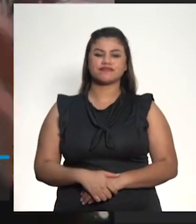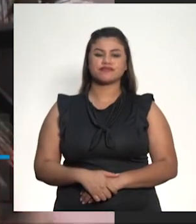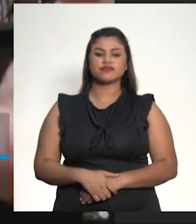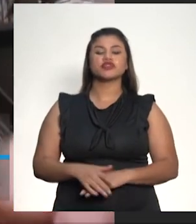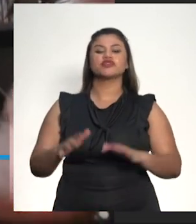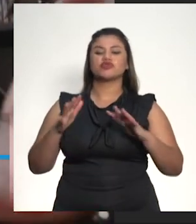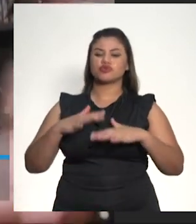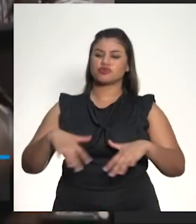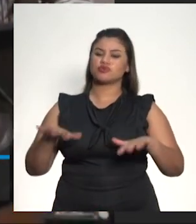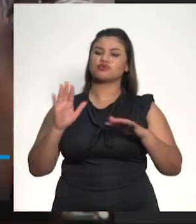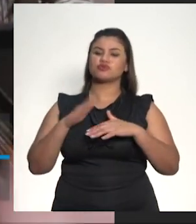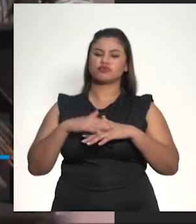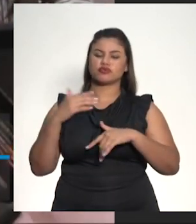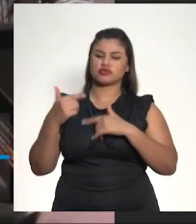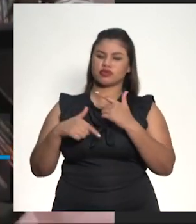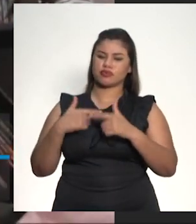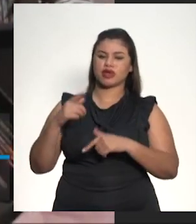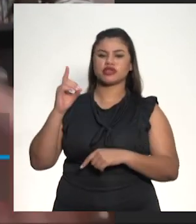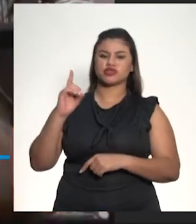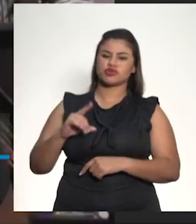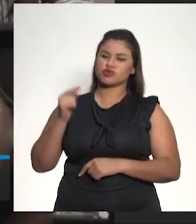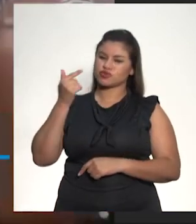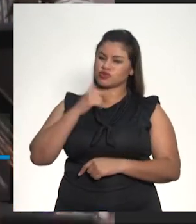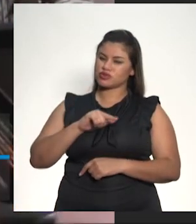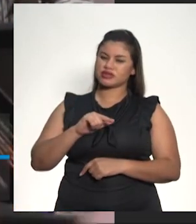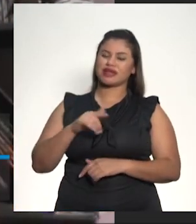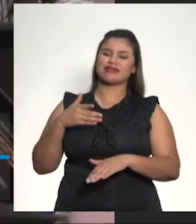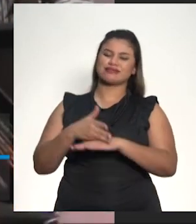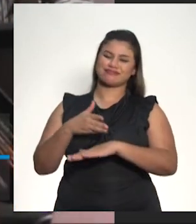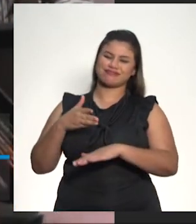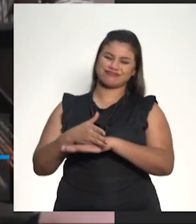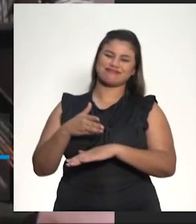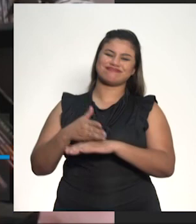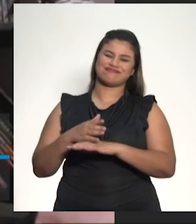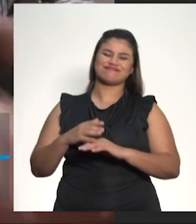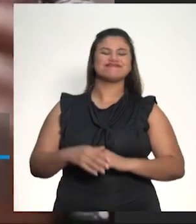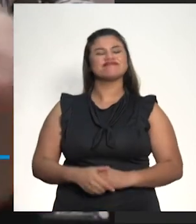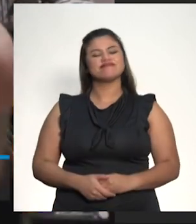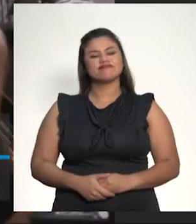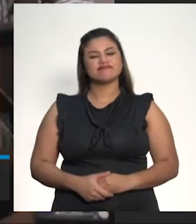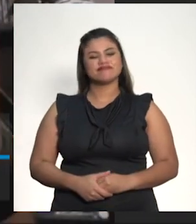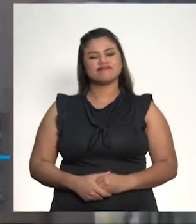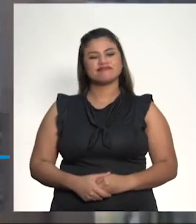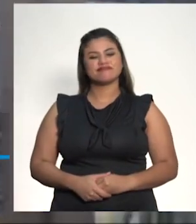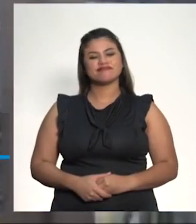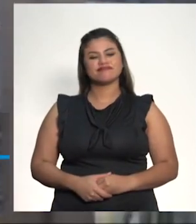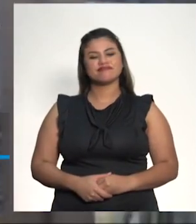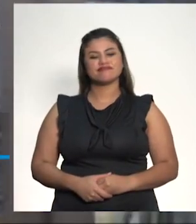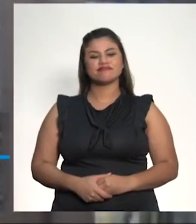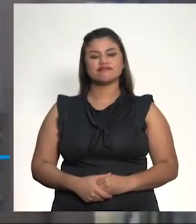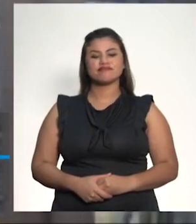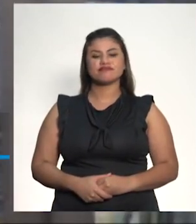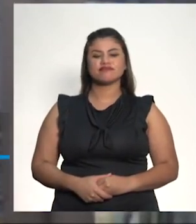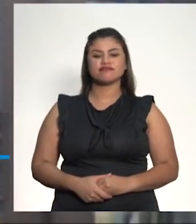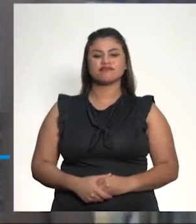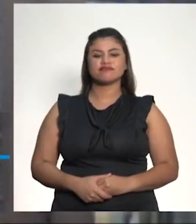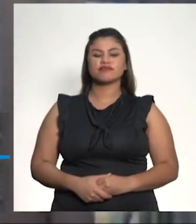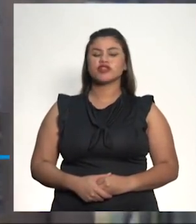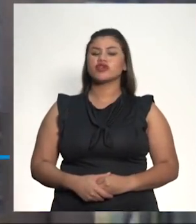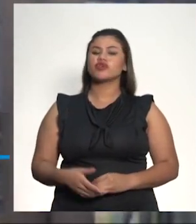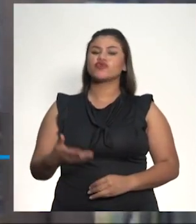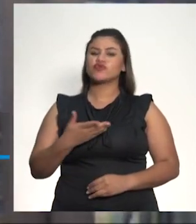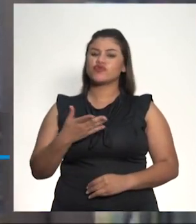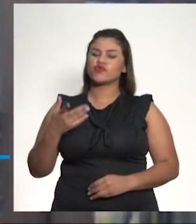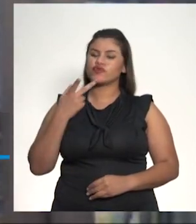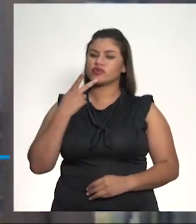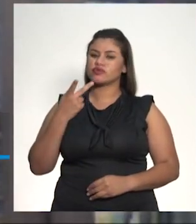que todos os trabalhadores tenham direito a eles, né? Tenham acesso a esses direitos. Quando você colocou, né, Fabi, o